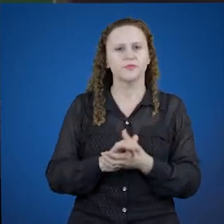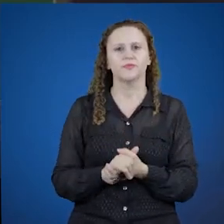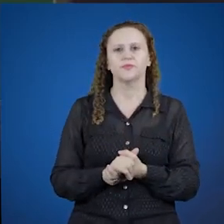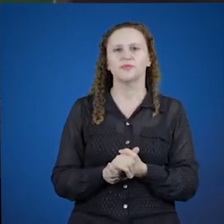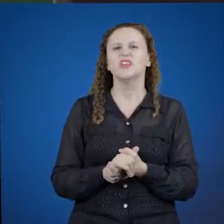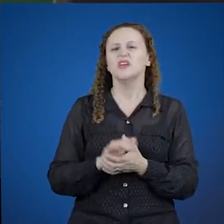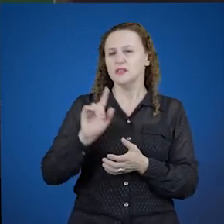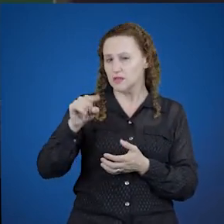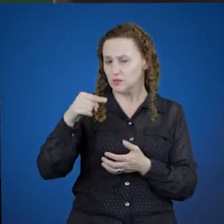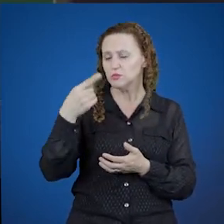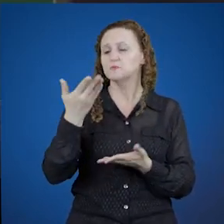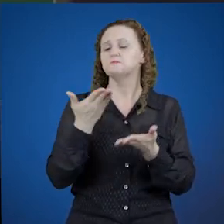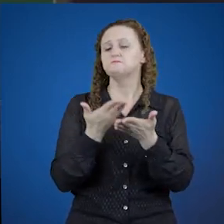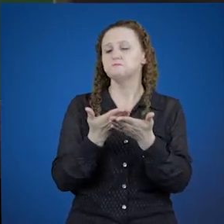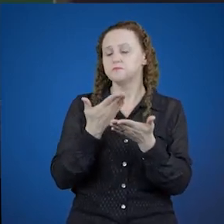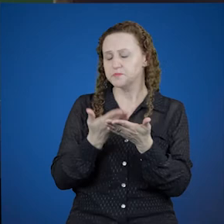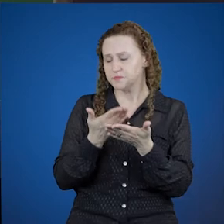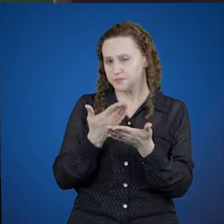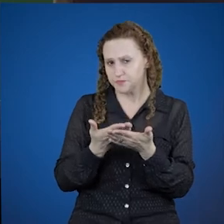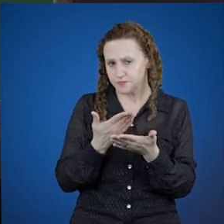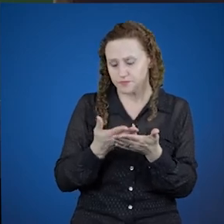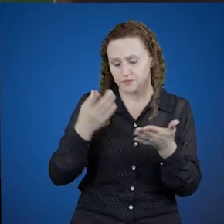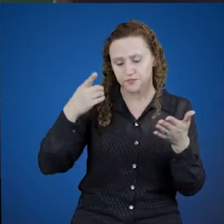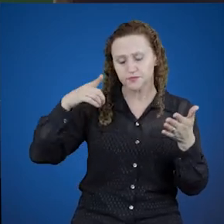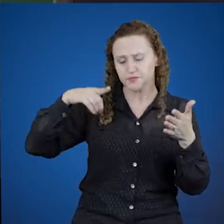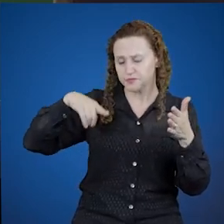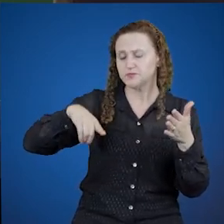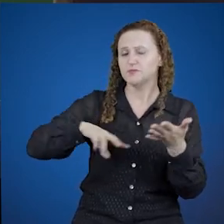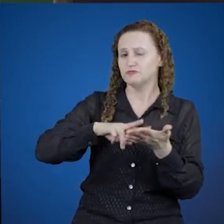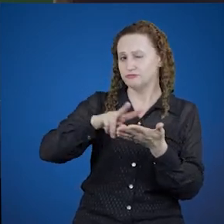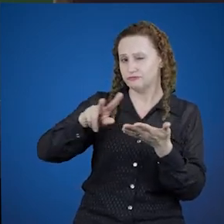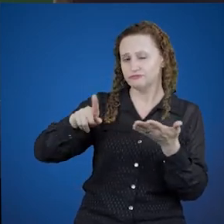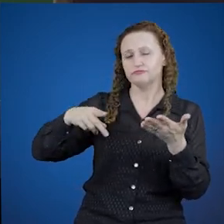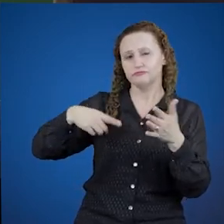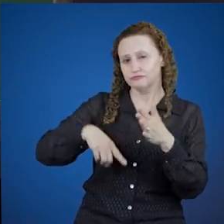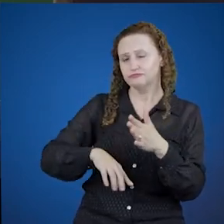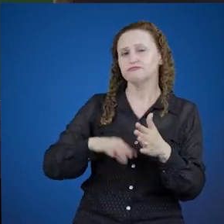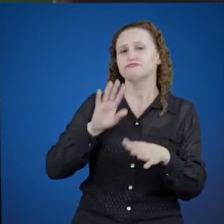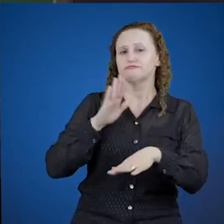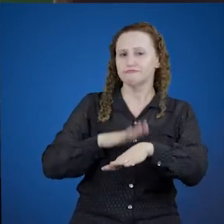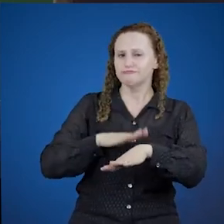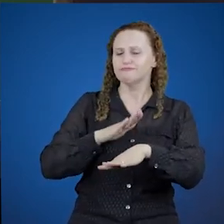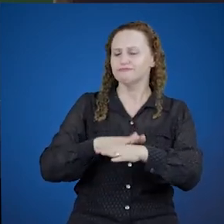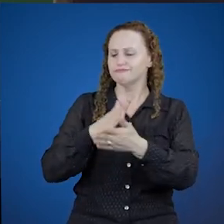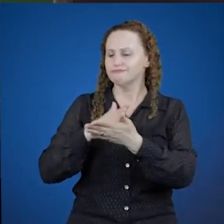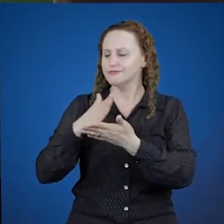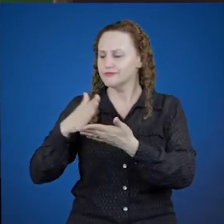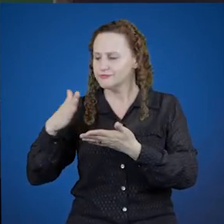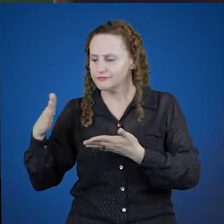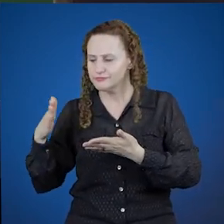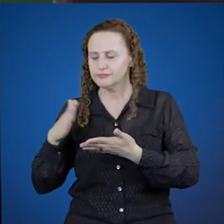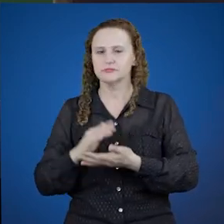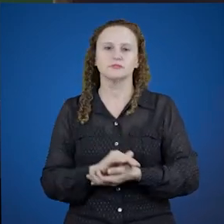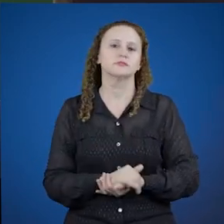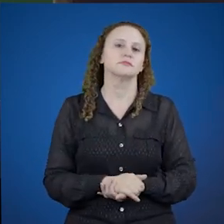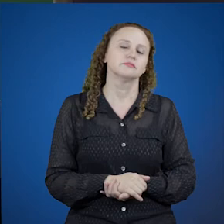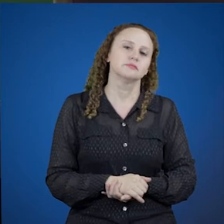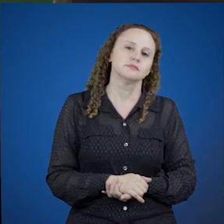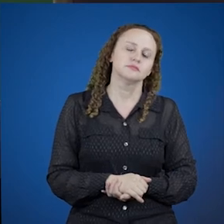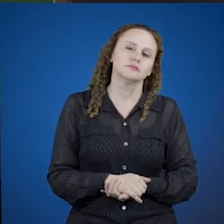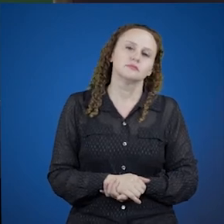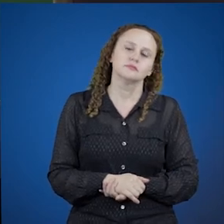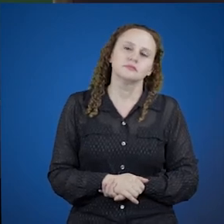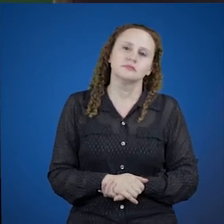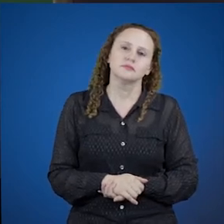veremos gradativamente essas declinações cada uma a seu tempo G1